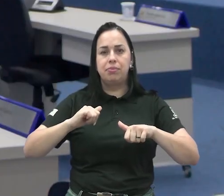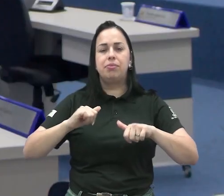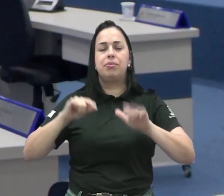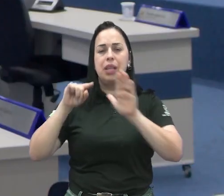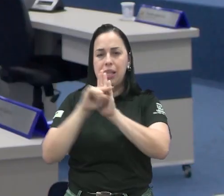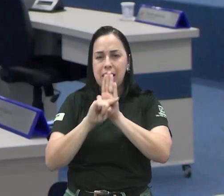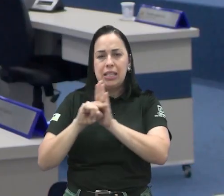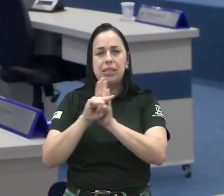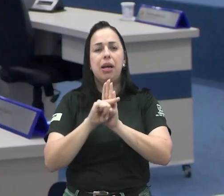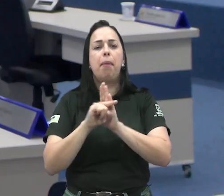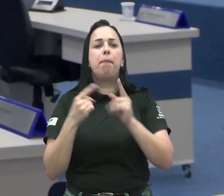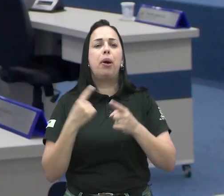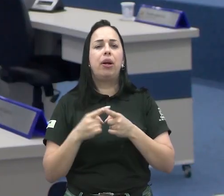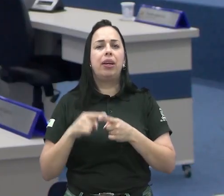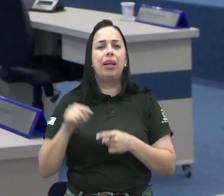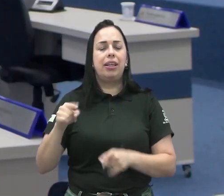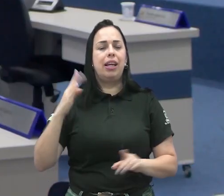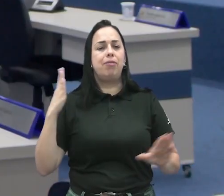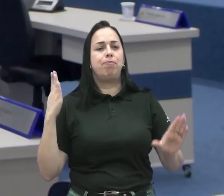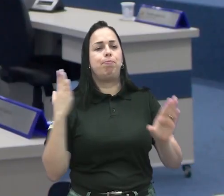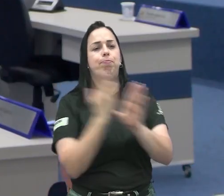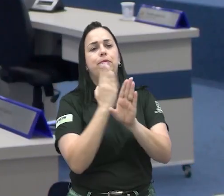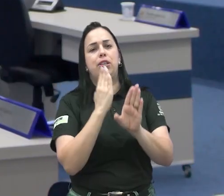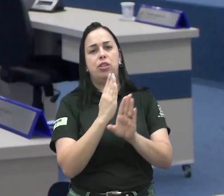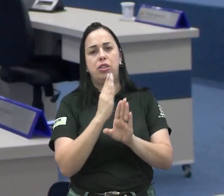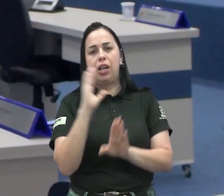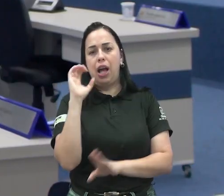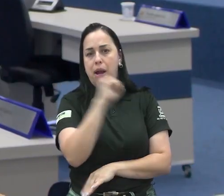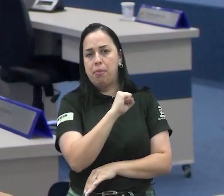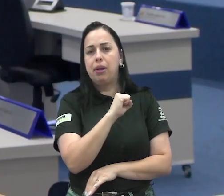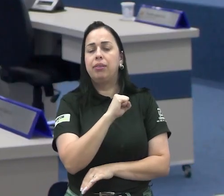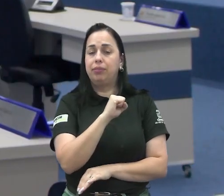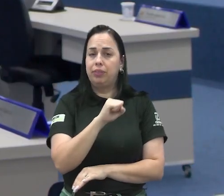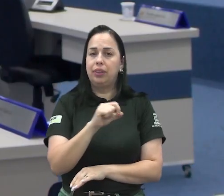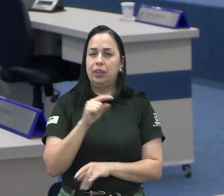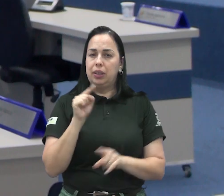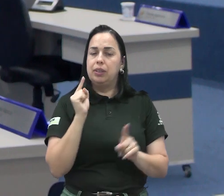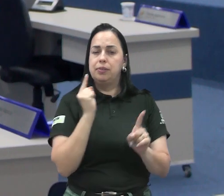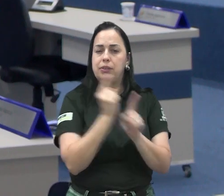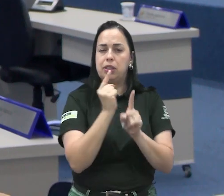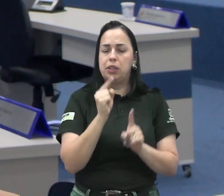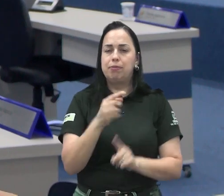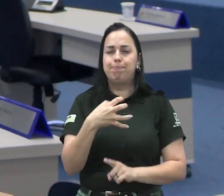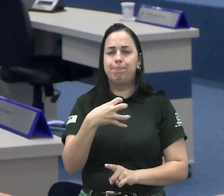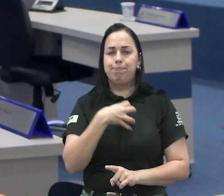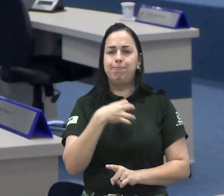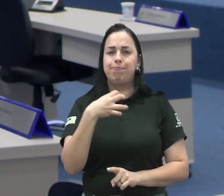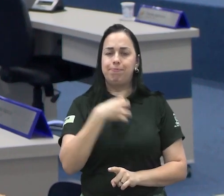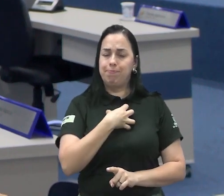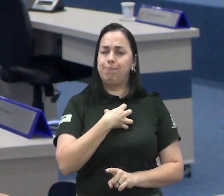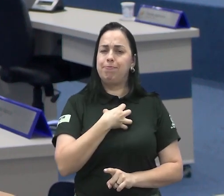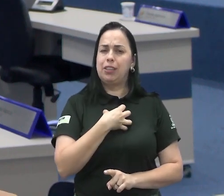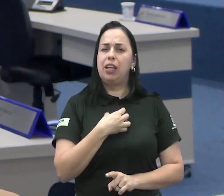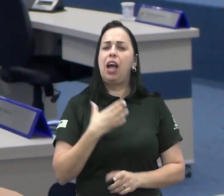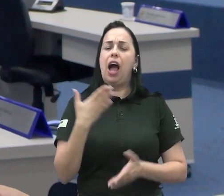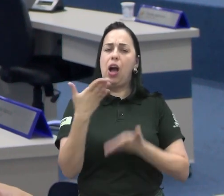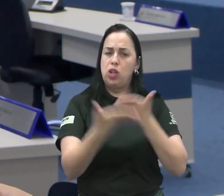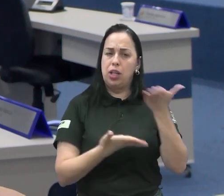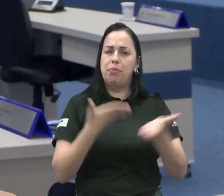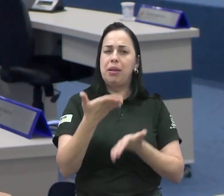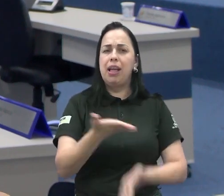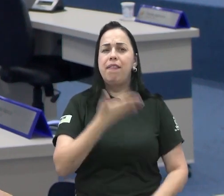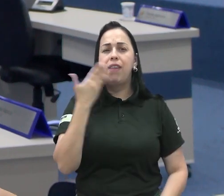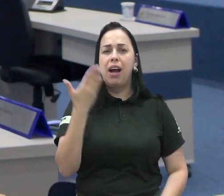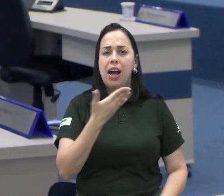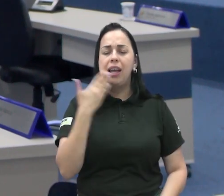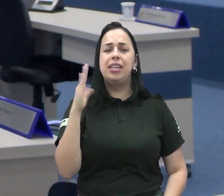ao dermatologista, porque quando o médico consegue constatar de imediato que há ali um sintoma da doença, o